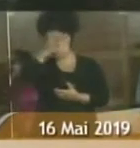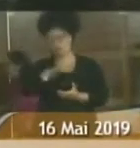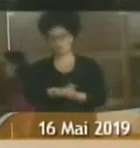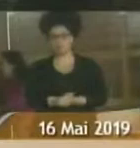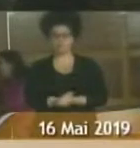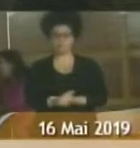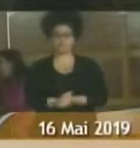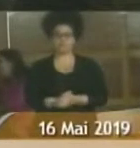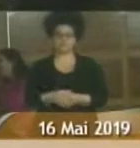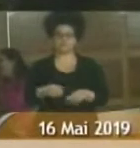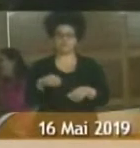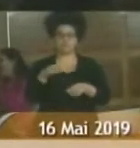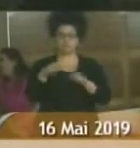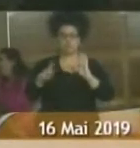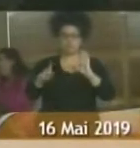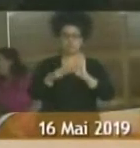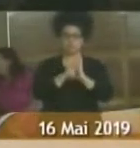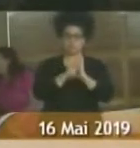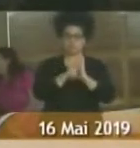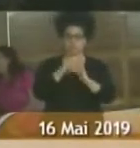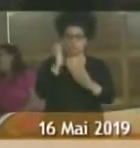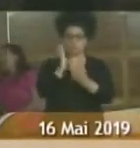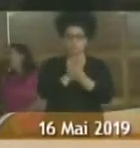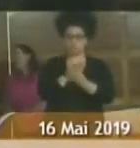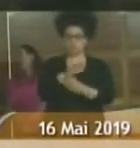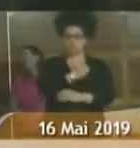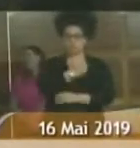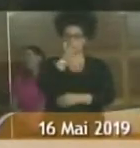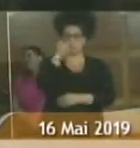287/2018, RGI, seus anexos referente ao processo número